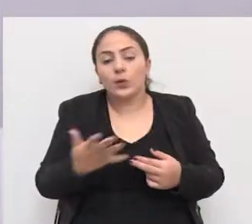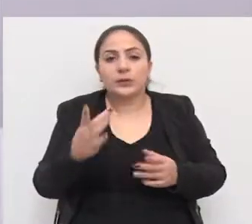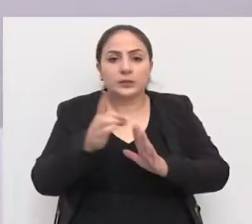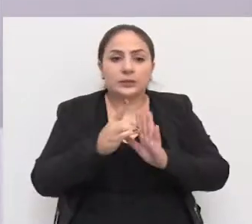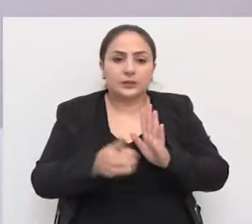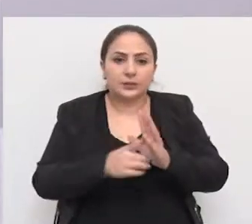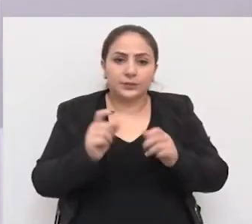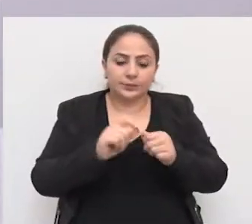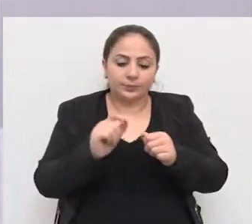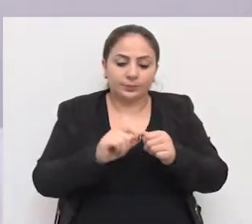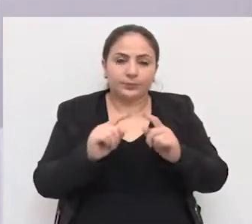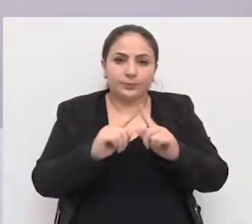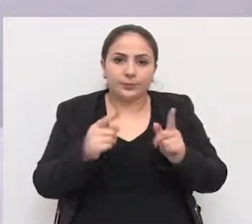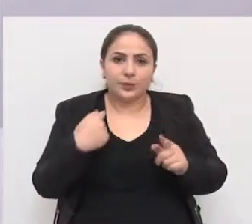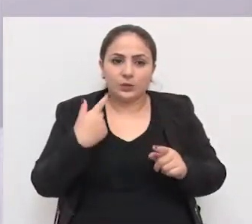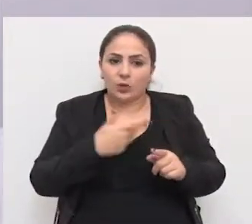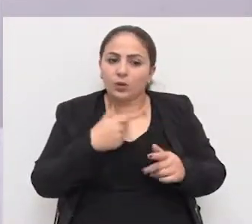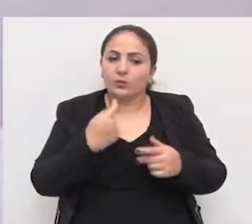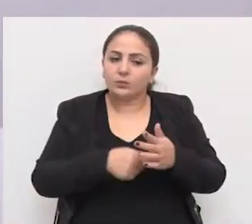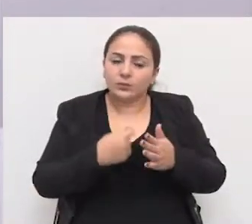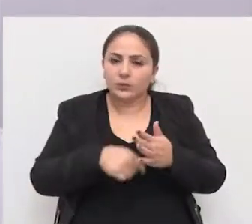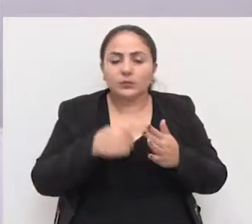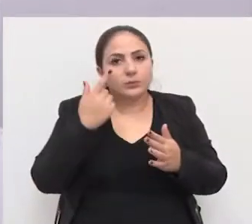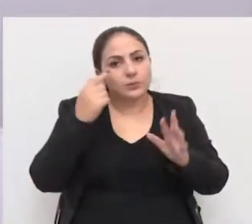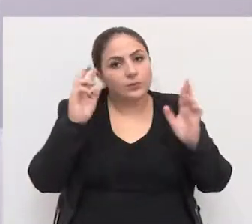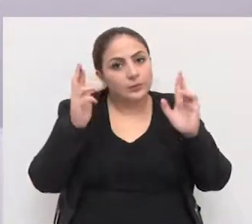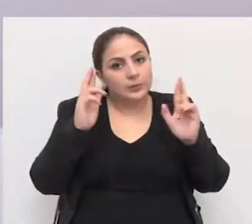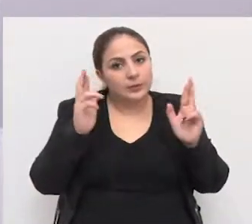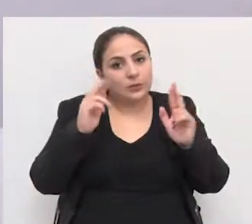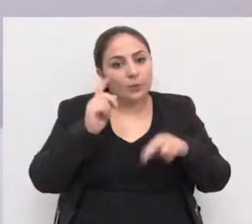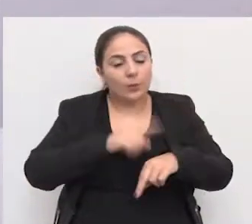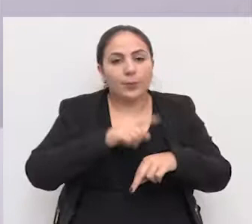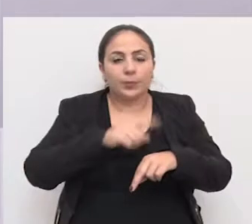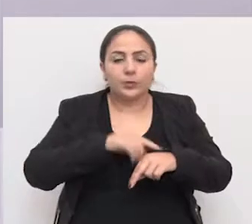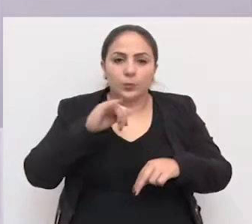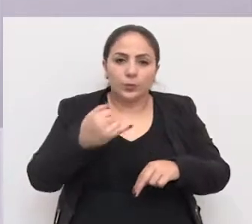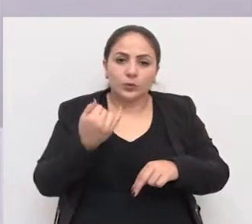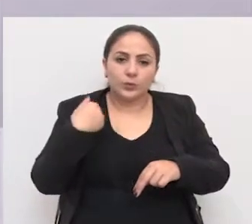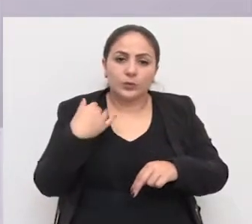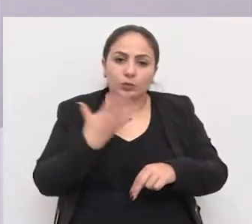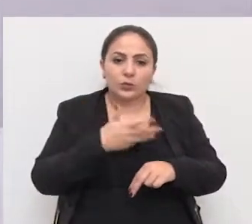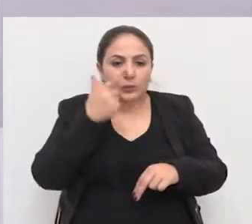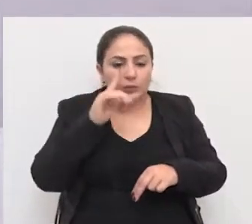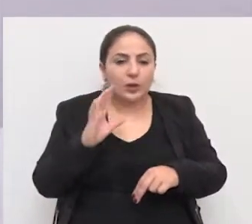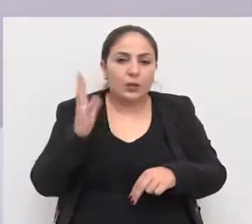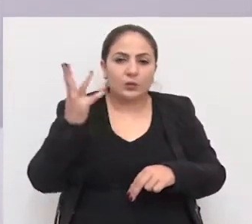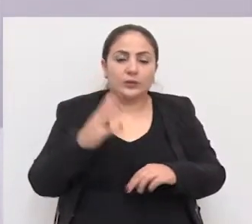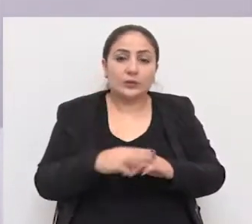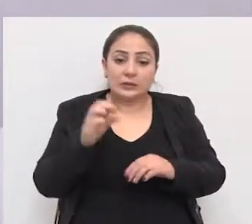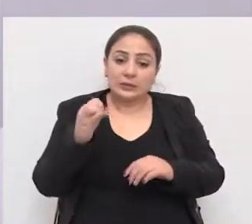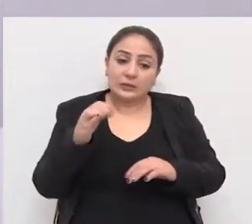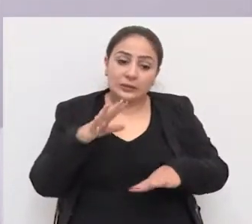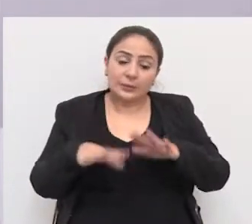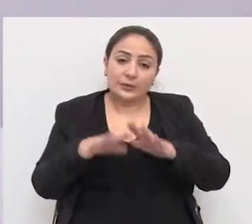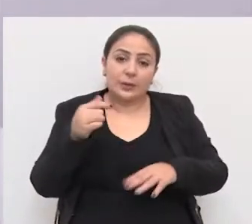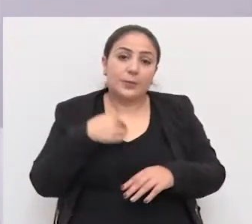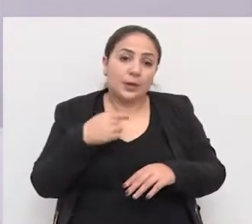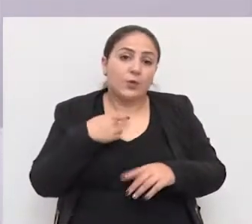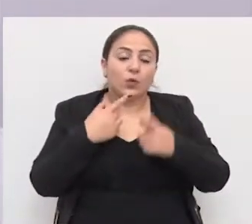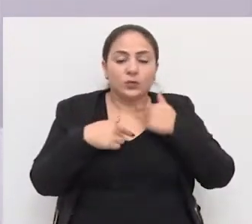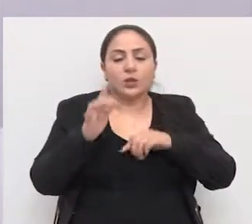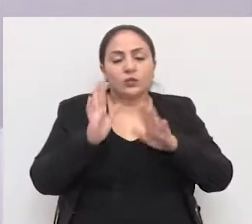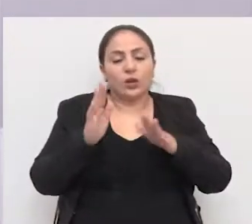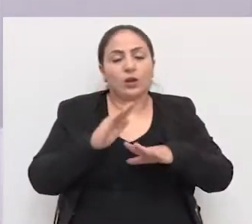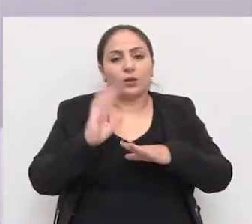décadas já falam que teria que ser feitas e a gente está esperando, né, o momento oportuno para que isso aconteça. Se dependesse da minha vontade, já